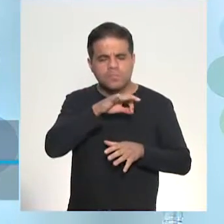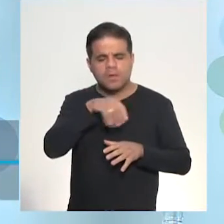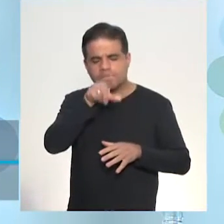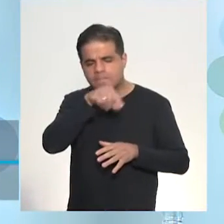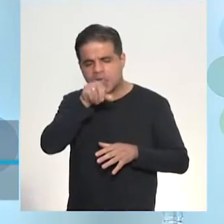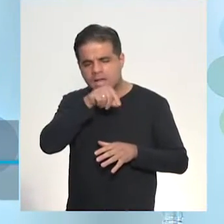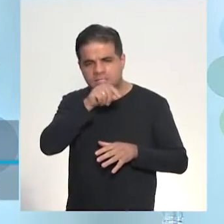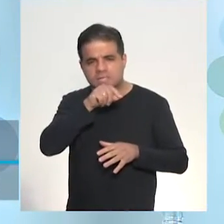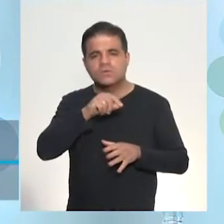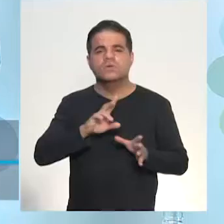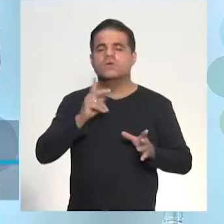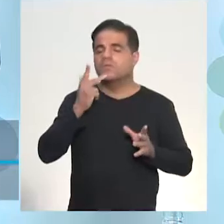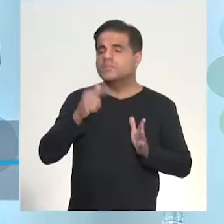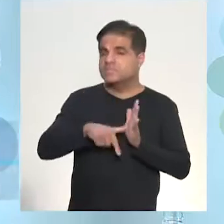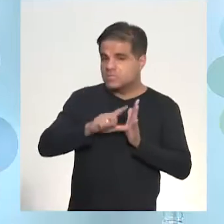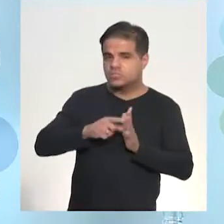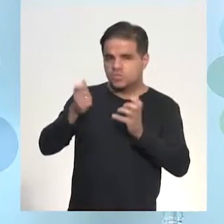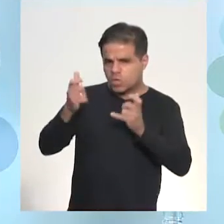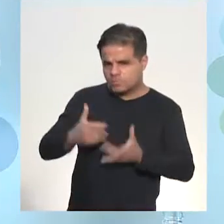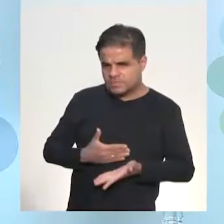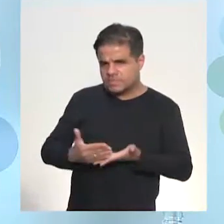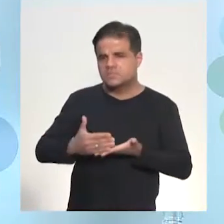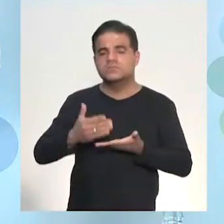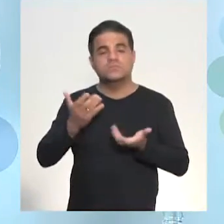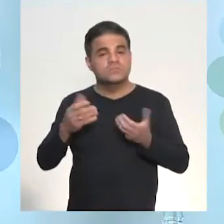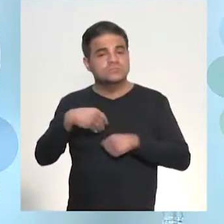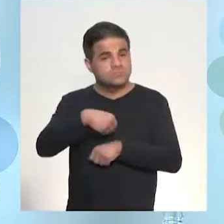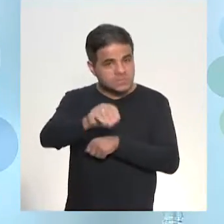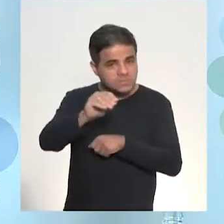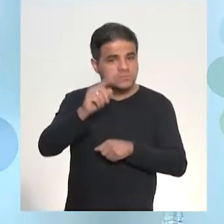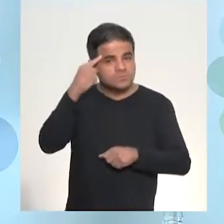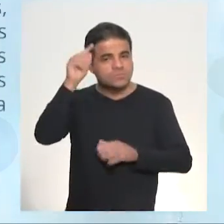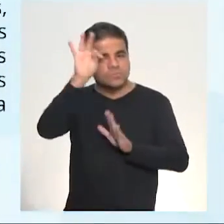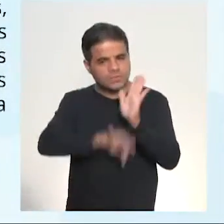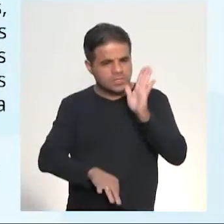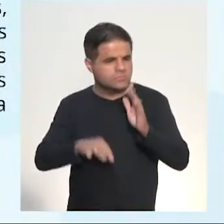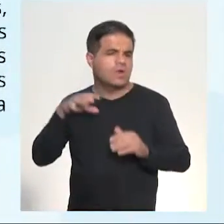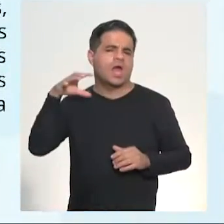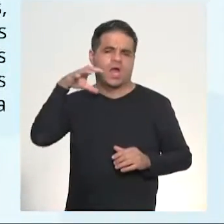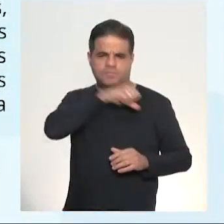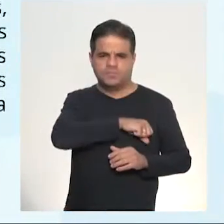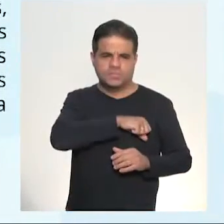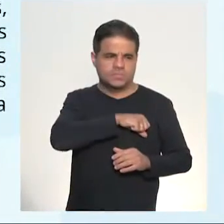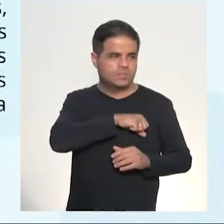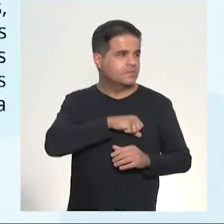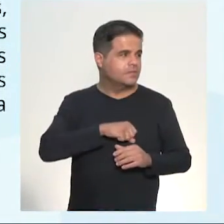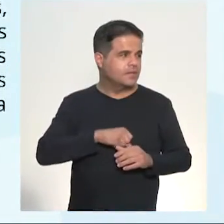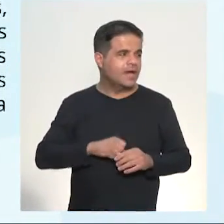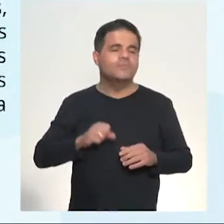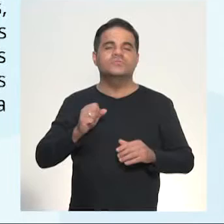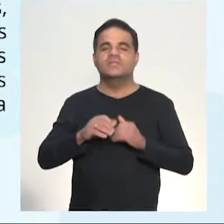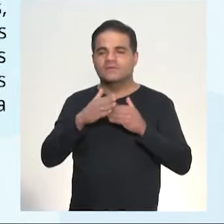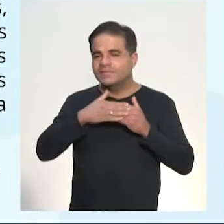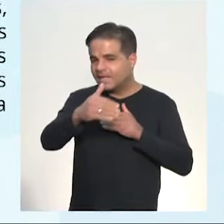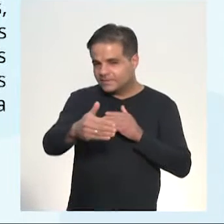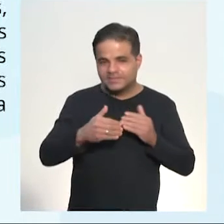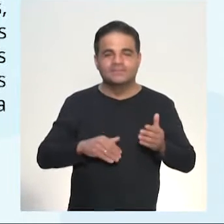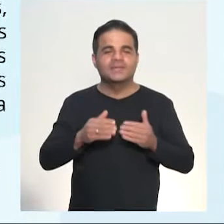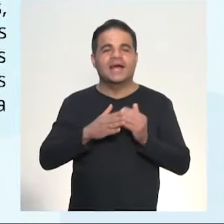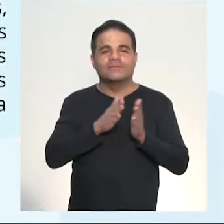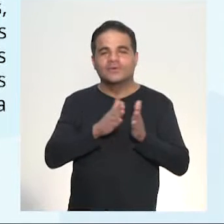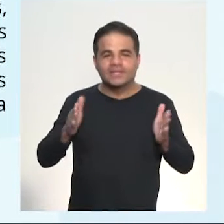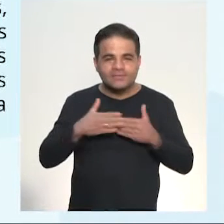professor Joel começar a explanar com a gente, eu quero passar para vocês um texto aí, rapidinho. Olha lá. Consta no texto que... Então, é um